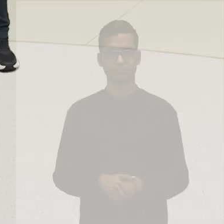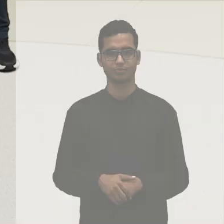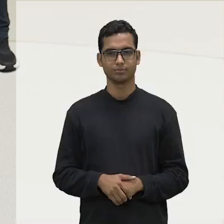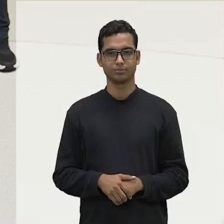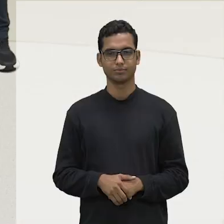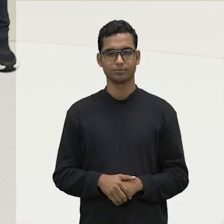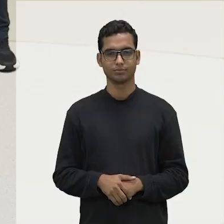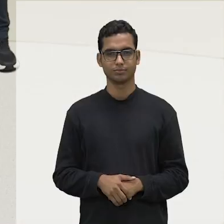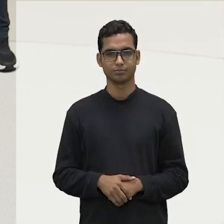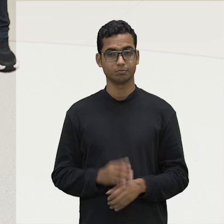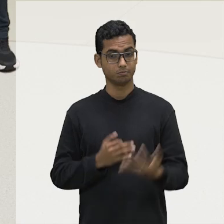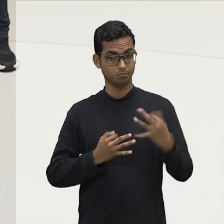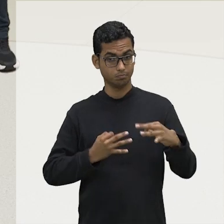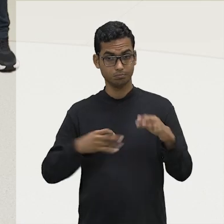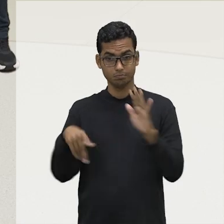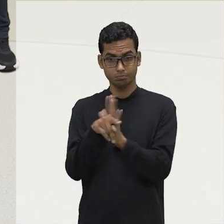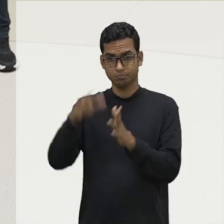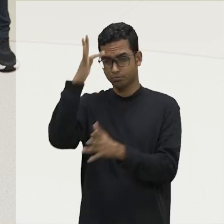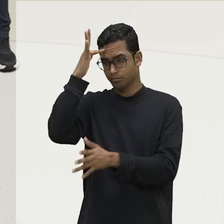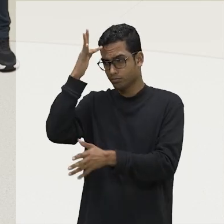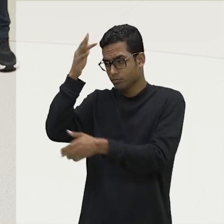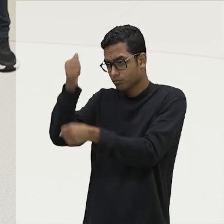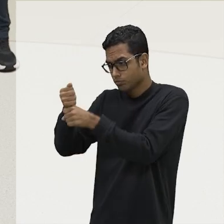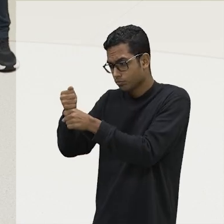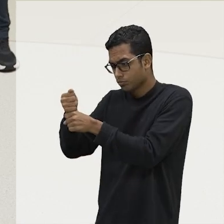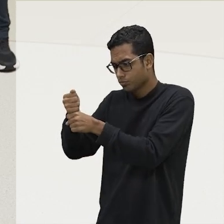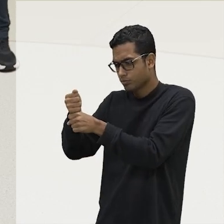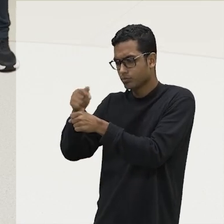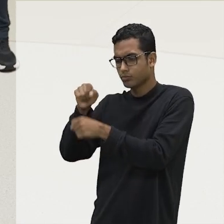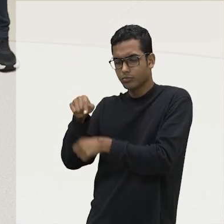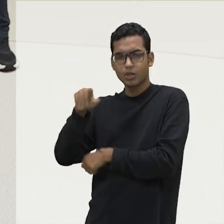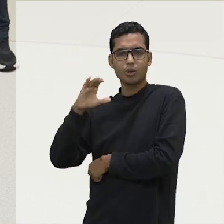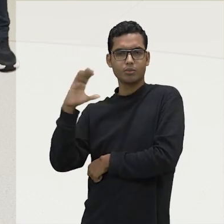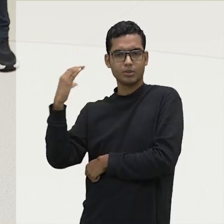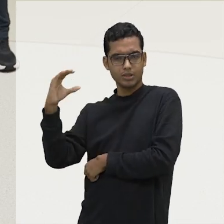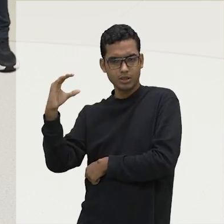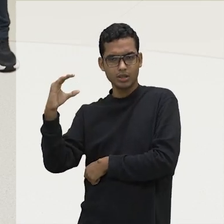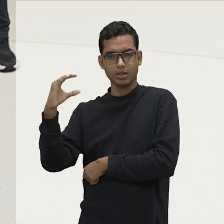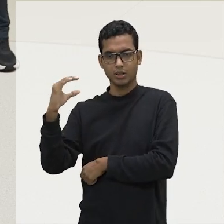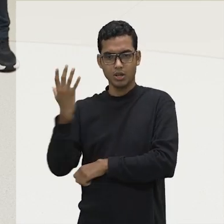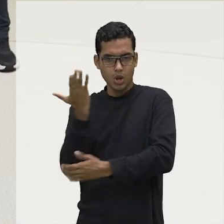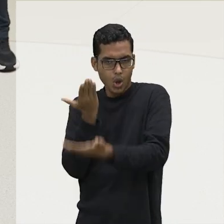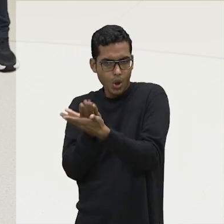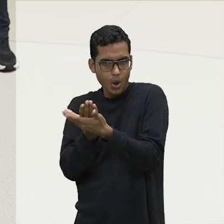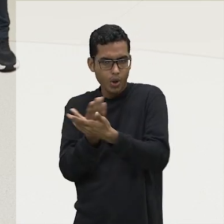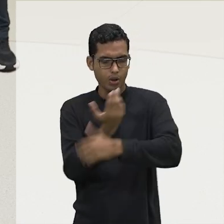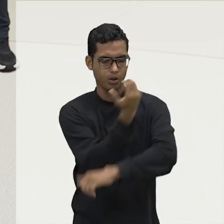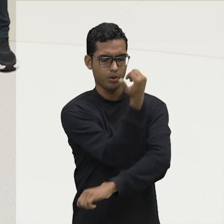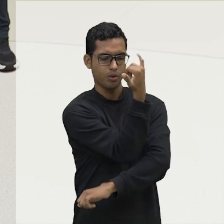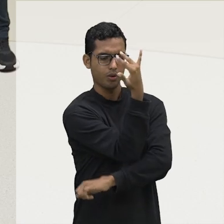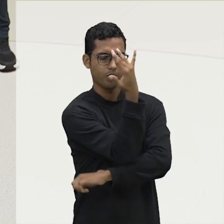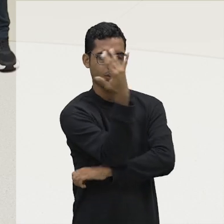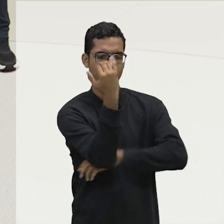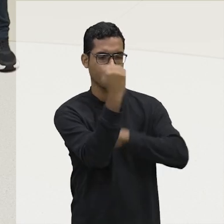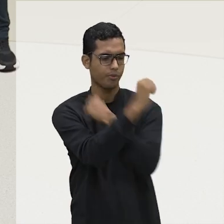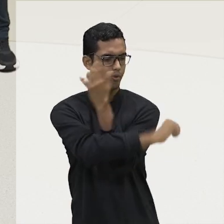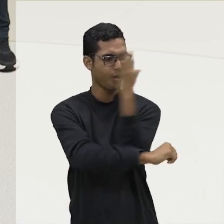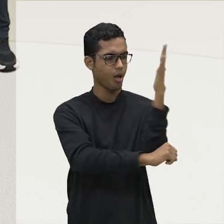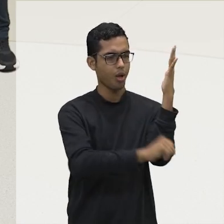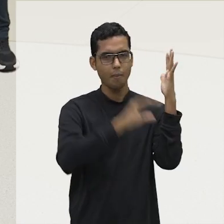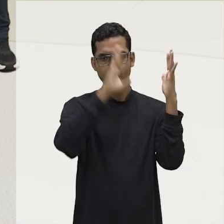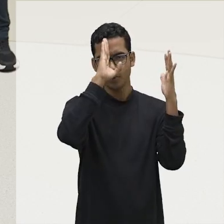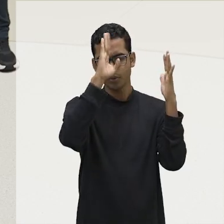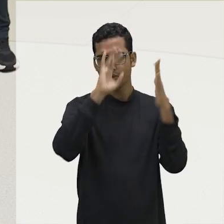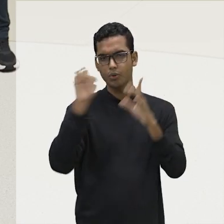Muito bem, a física, ela é uma ciência que estuda a natureza. O principal objeto de estudo da